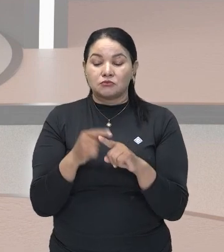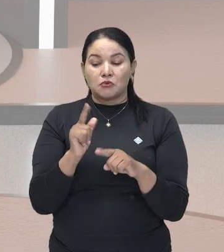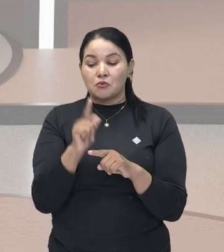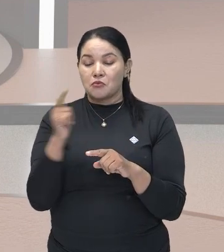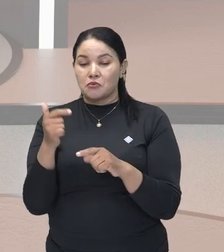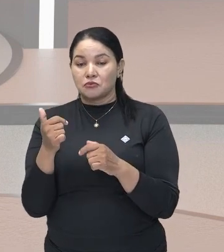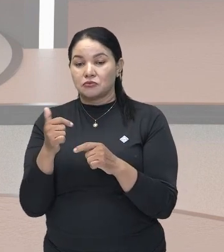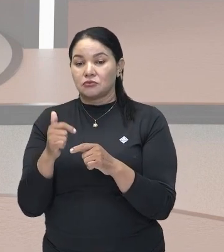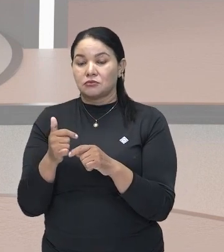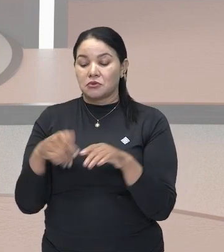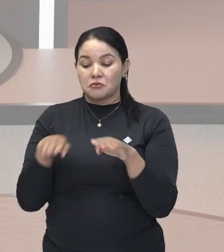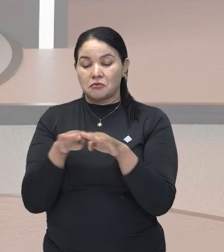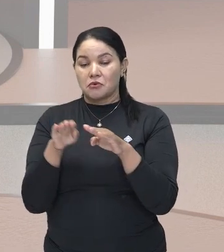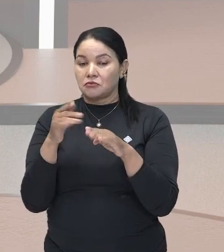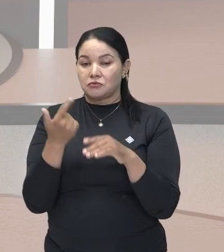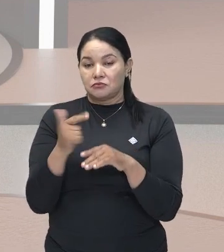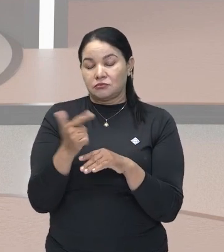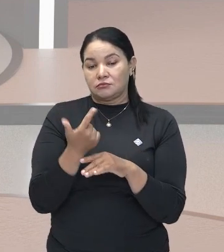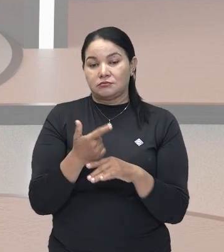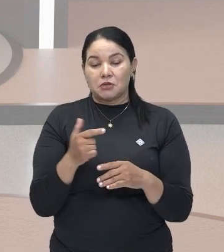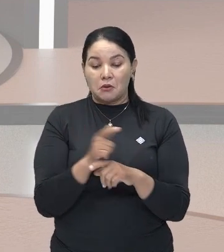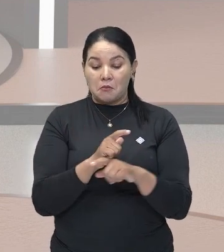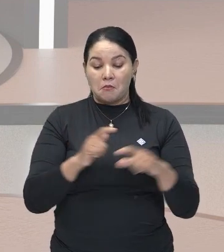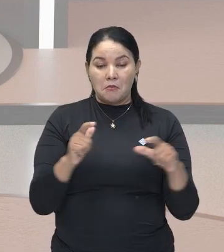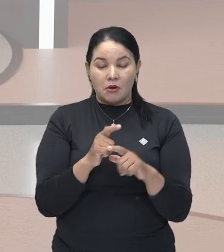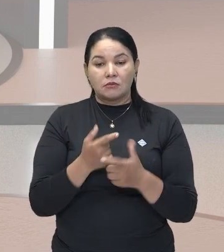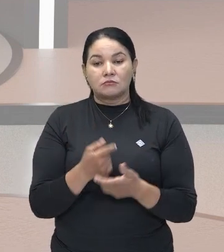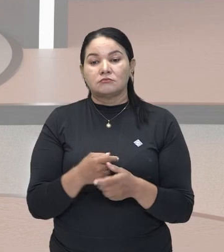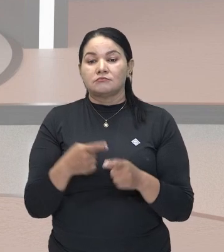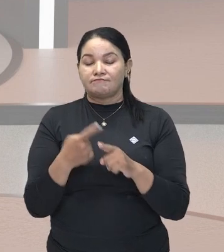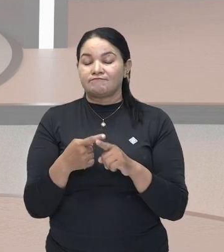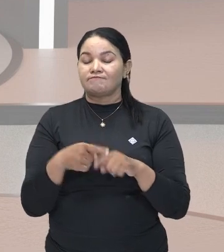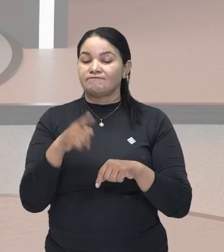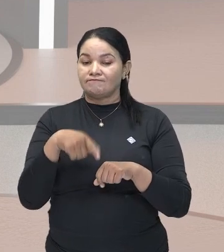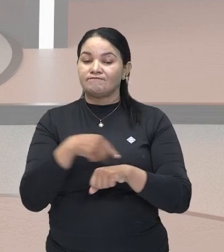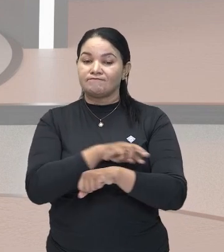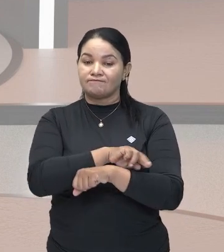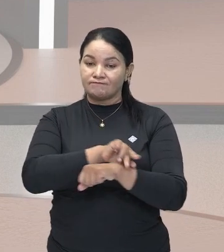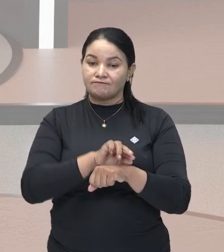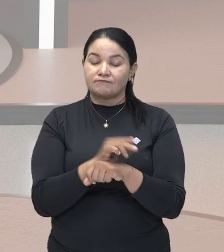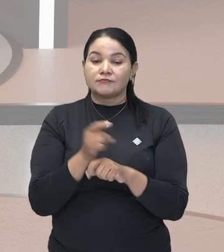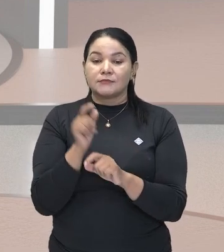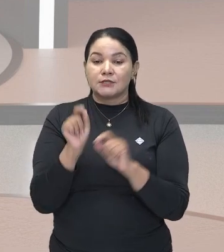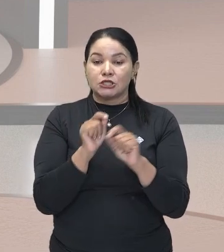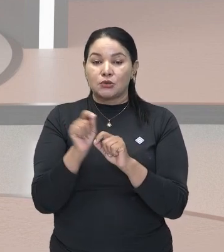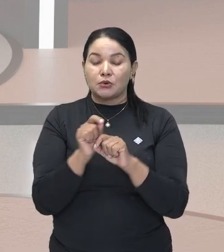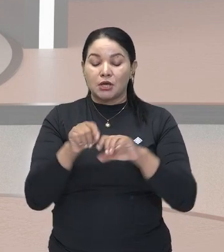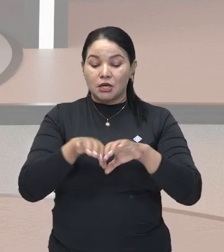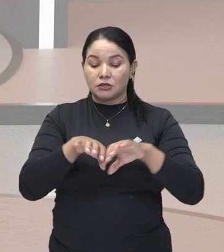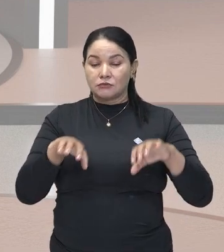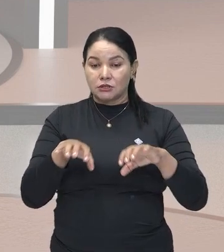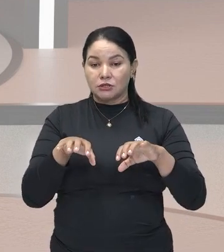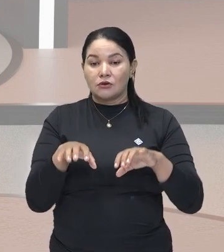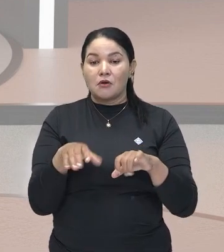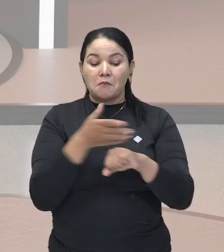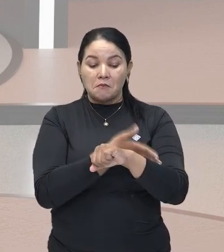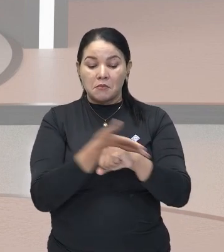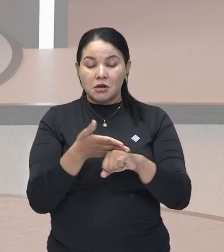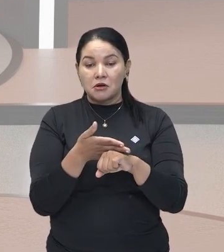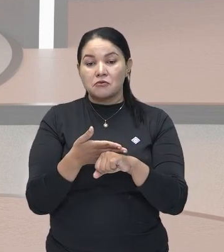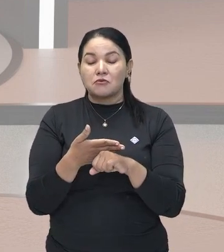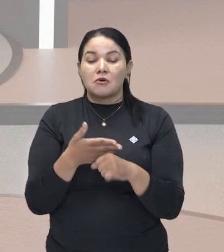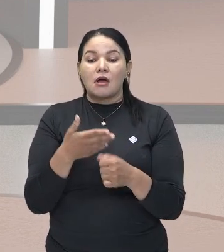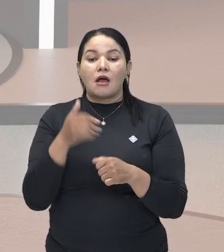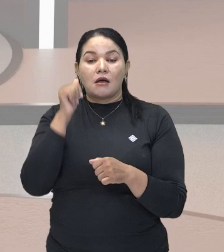áreas, tá? Então, em relação a essa questão racial, vai ocorrer a segregação, né, entre os negros e os brancos, onde